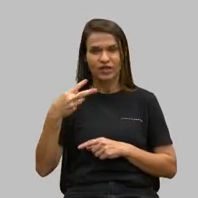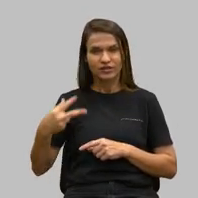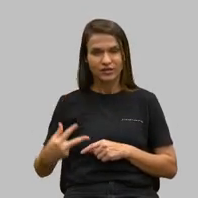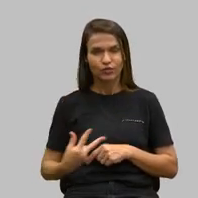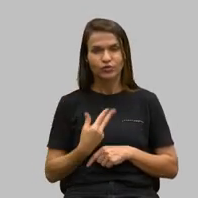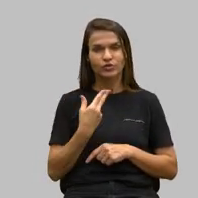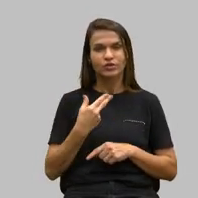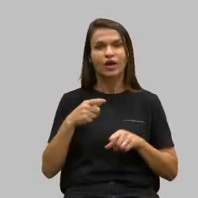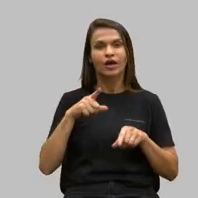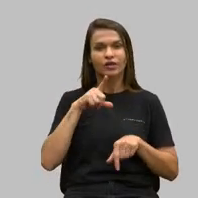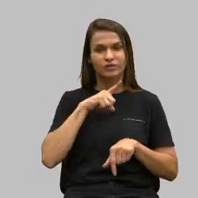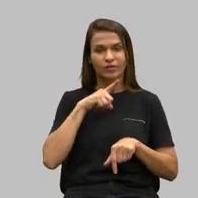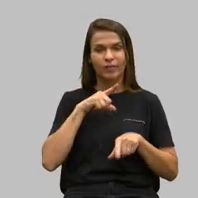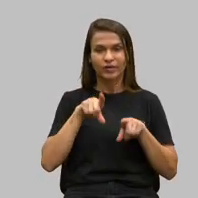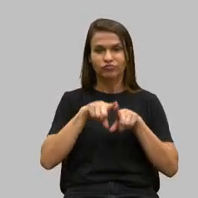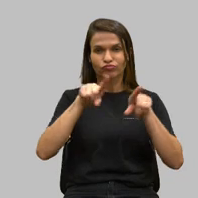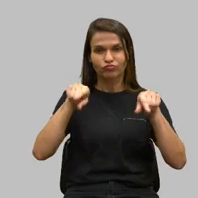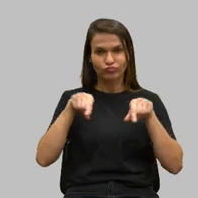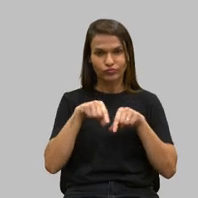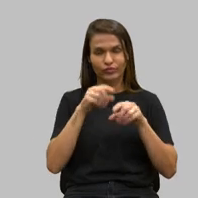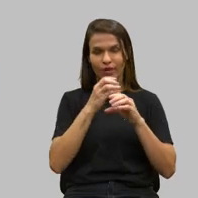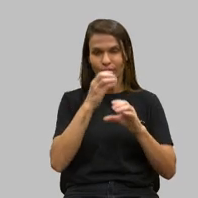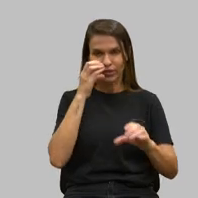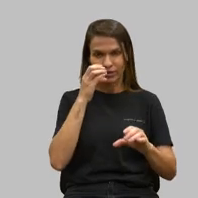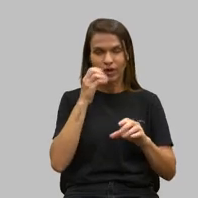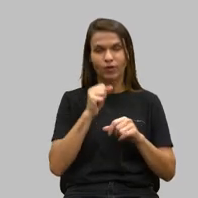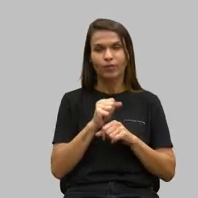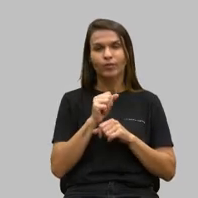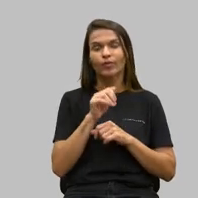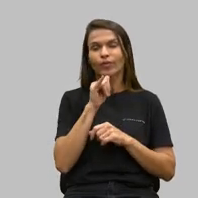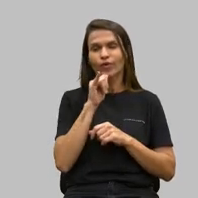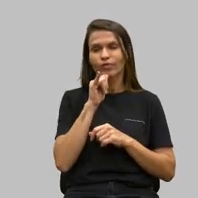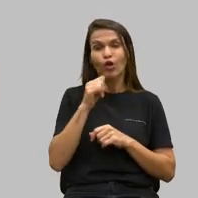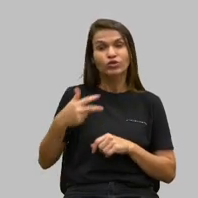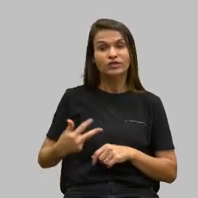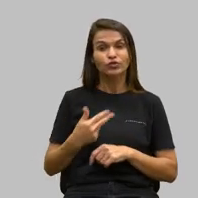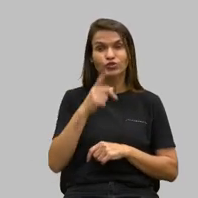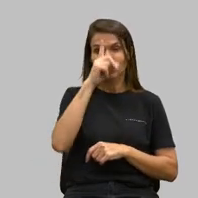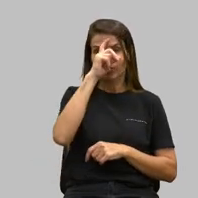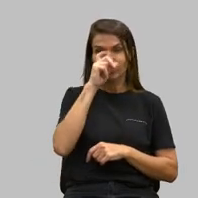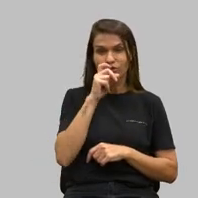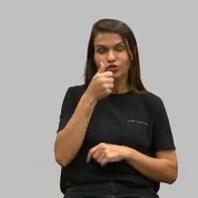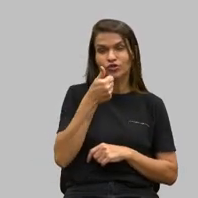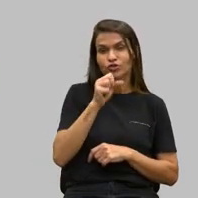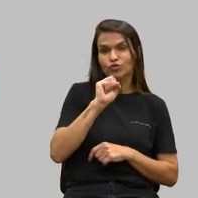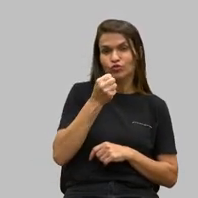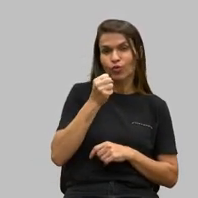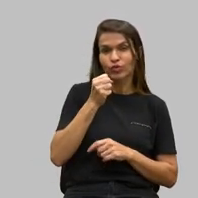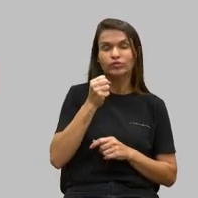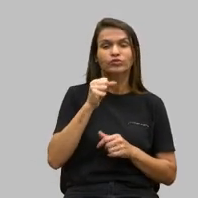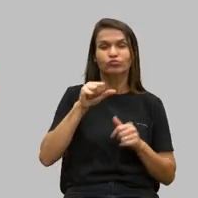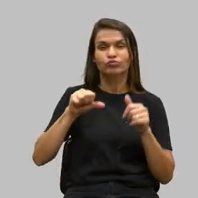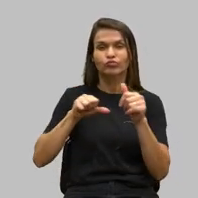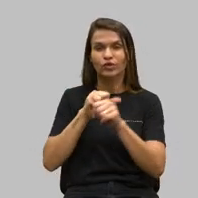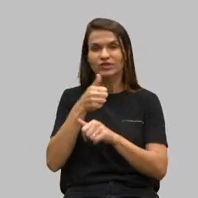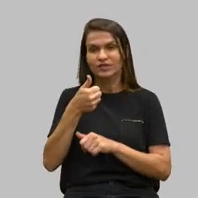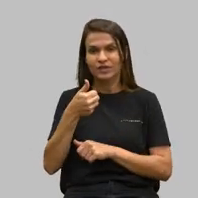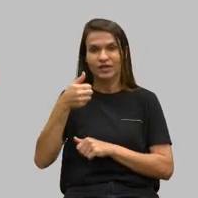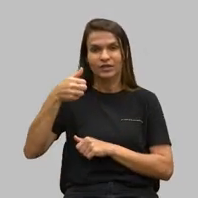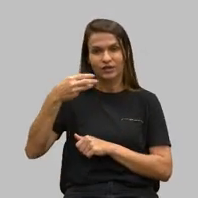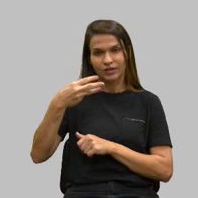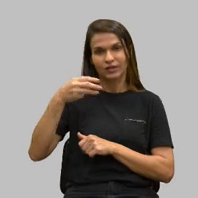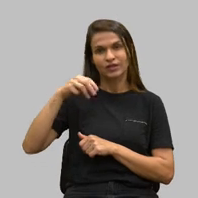contando cirurgia ambulatorial. Mas quando a gente pega o cirurgia hospitalar, de 18 foram 139 mil,